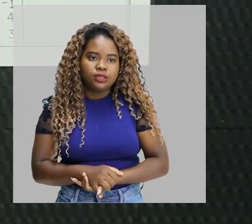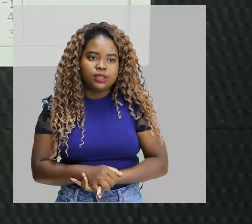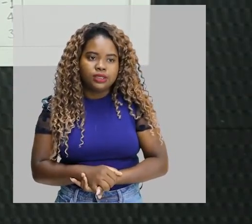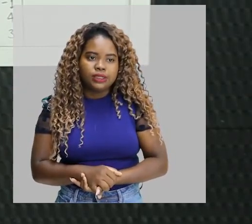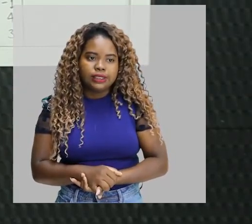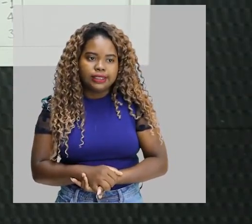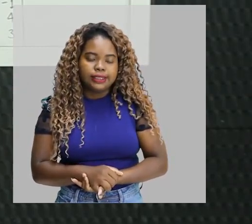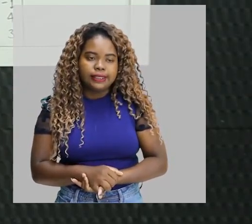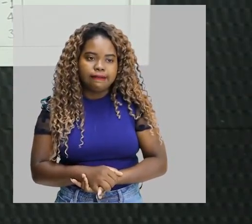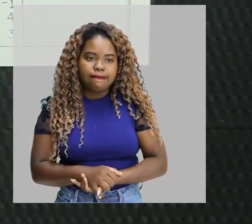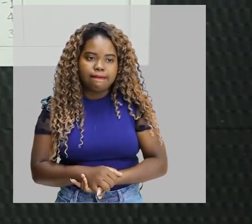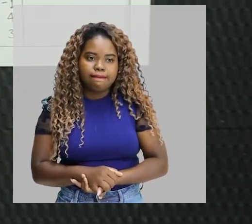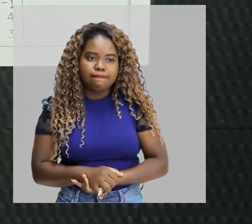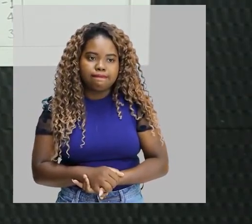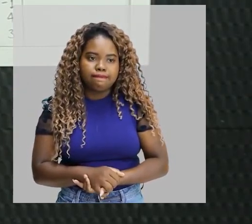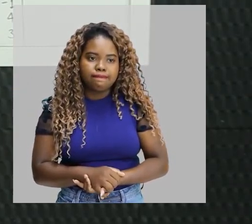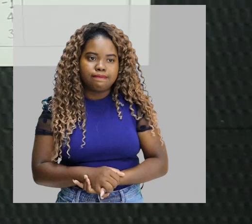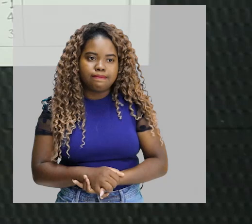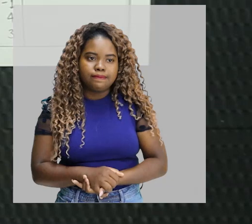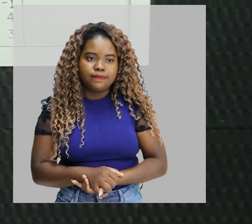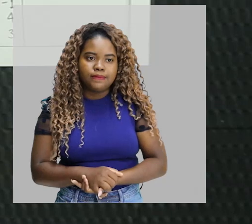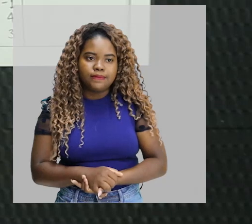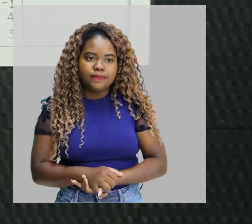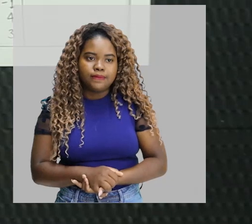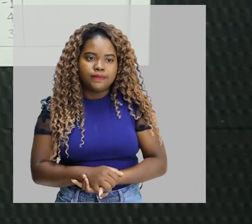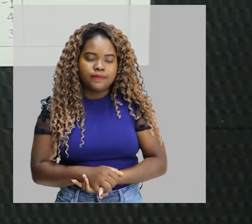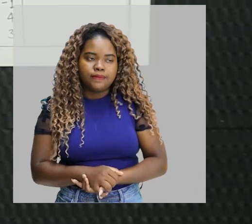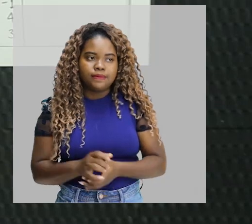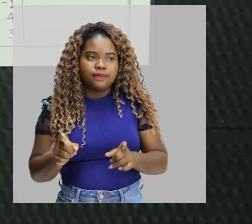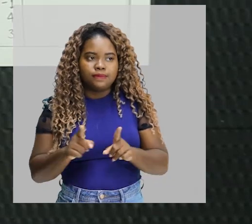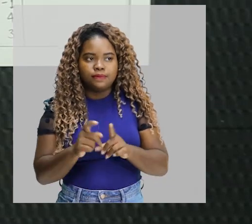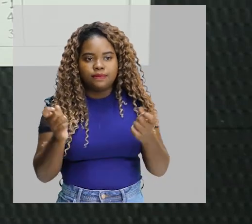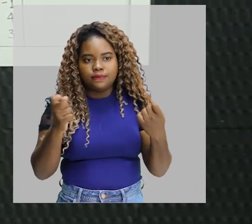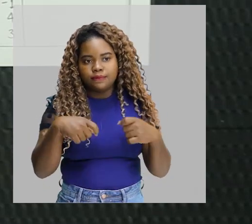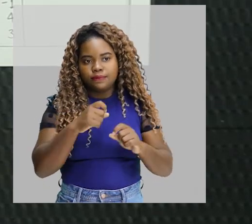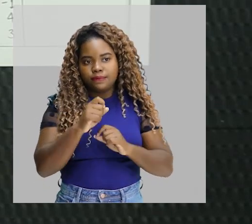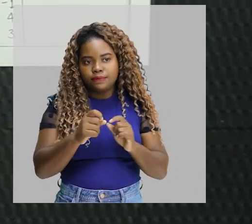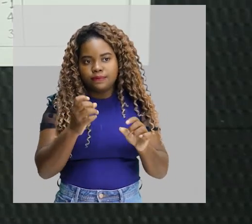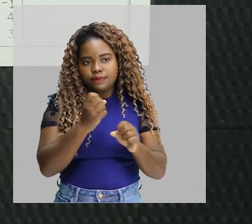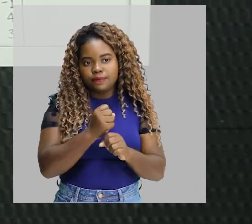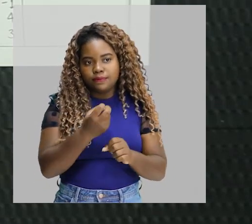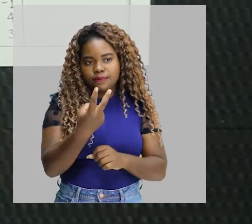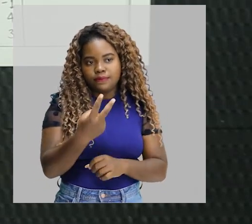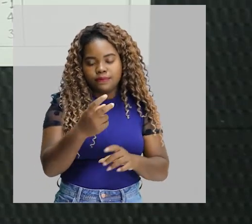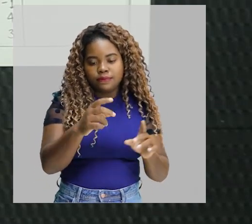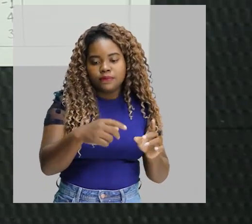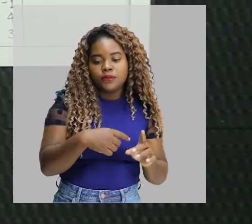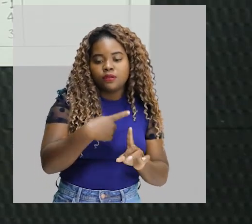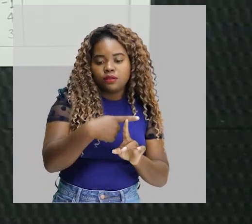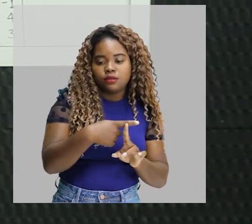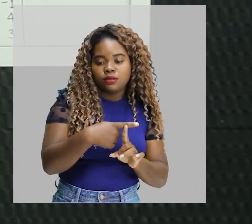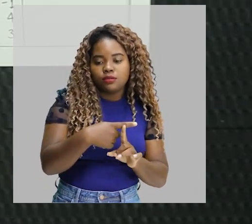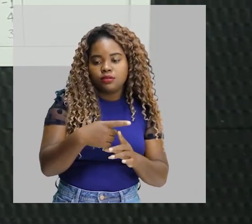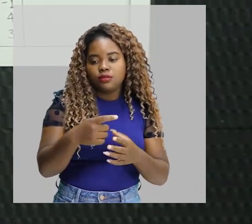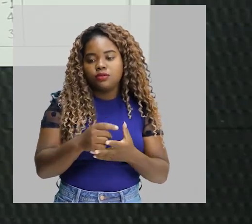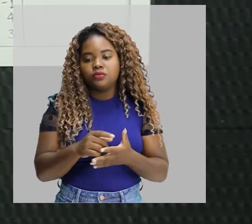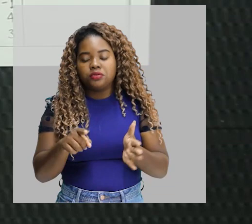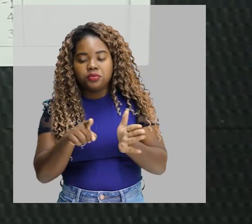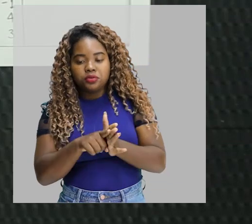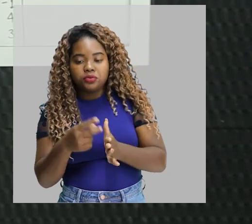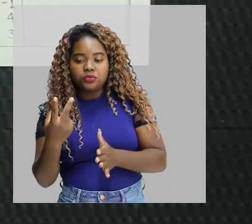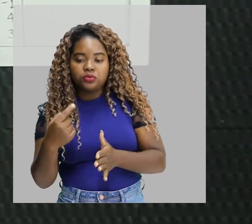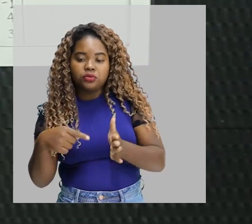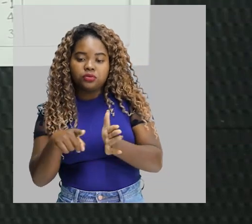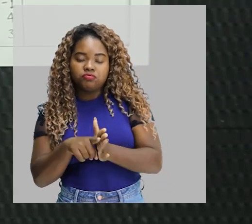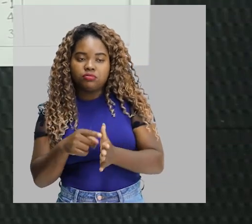certo vai ficar o quê você pode também somar os dois positivos e subir tá aí pelos dois negativos